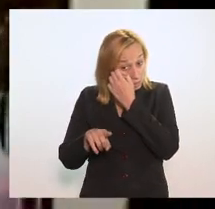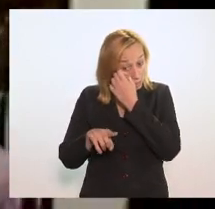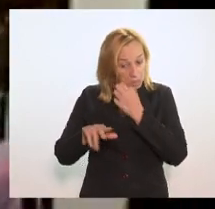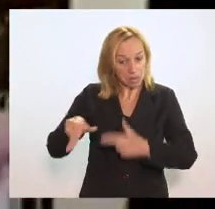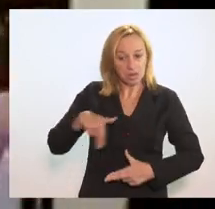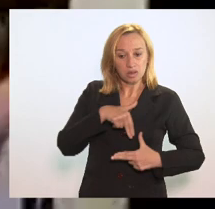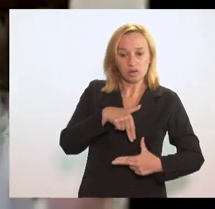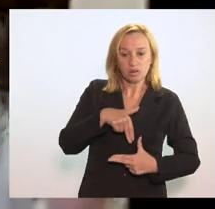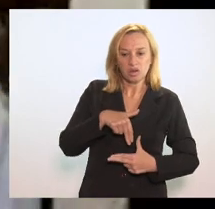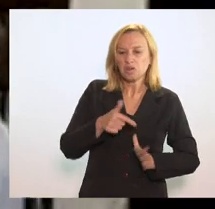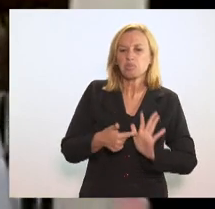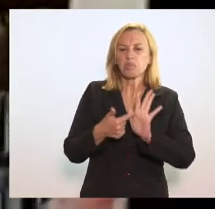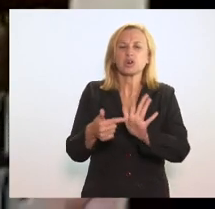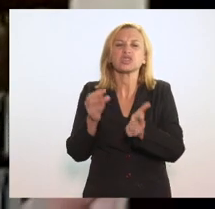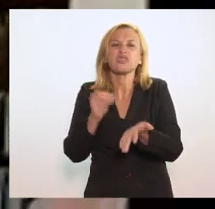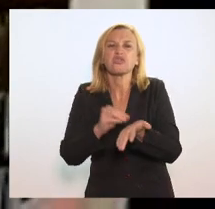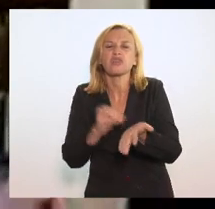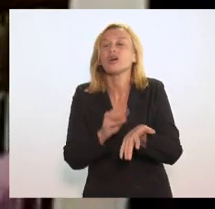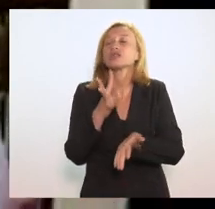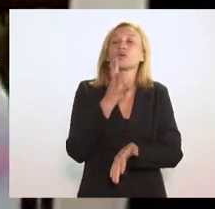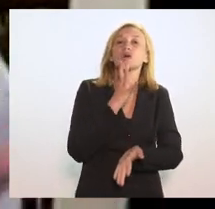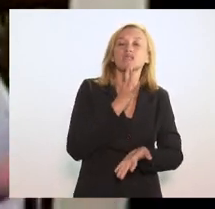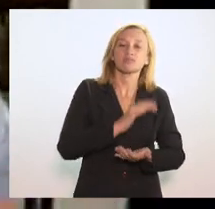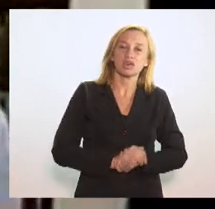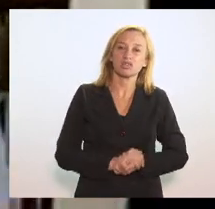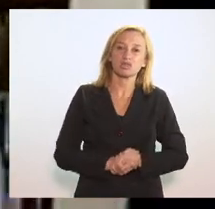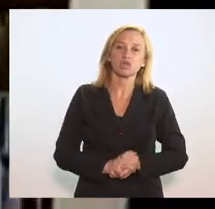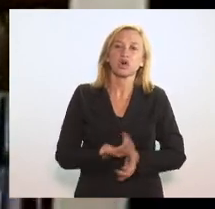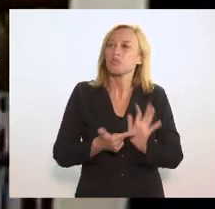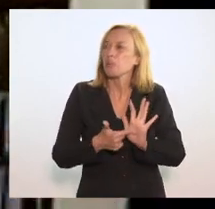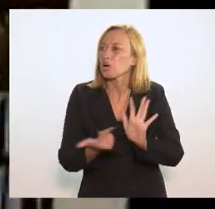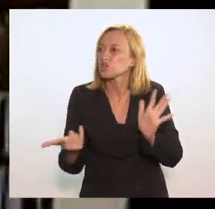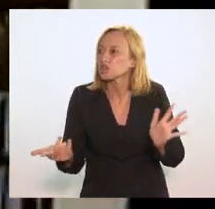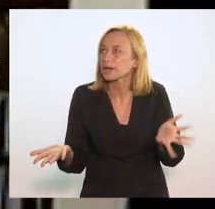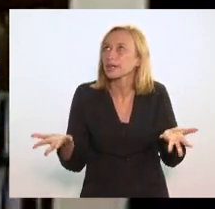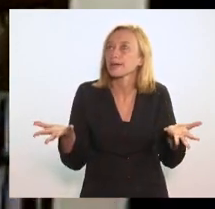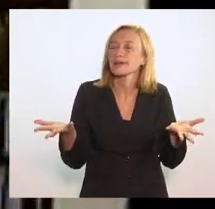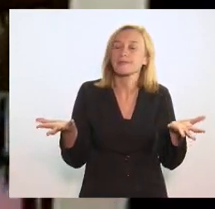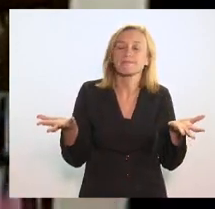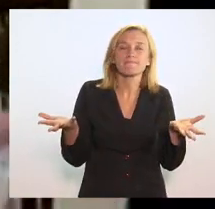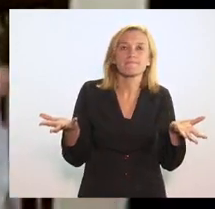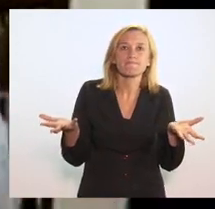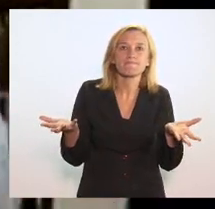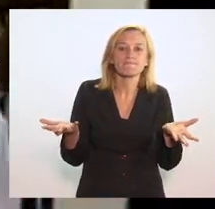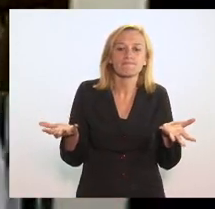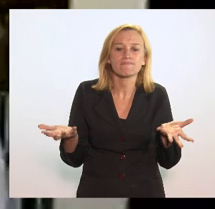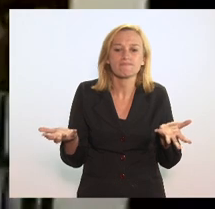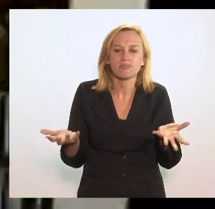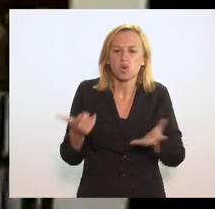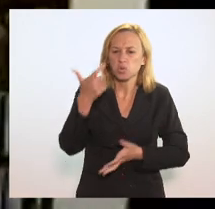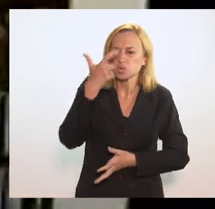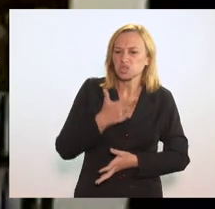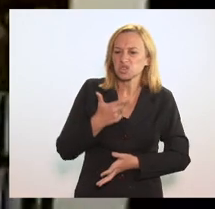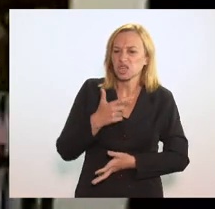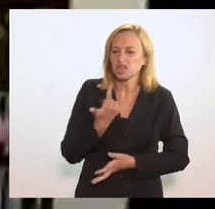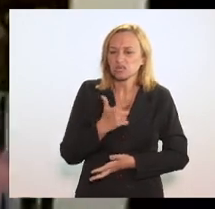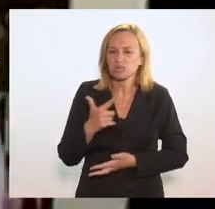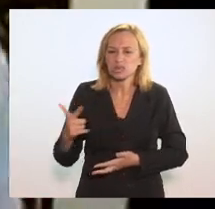despreparo, mostra falta de conhecimento, mostra um ser não civilizado